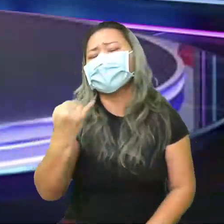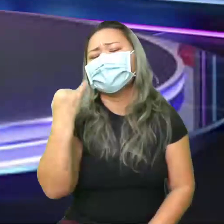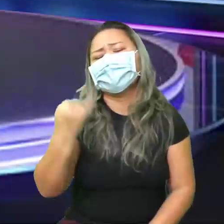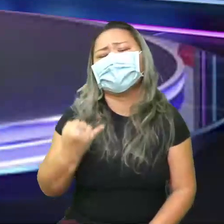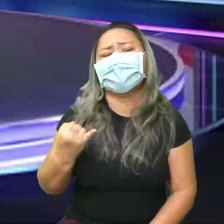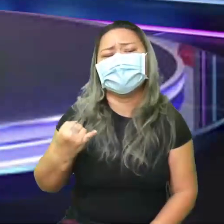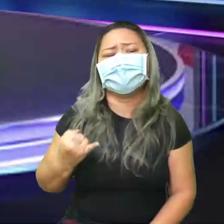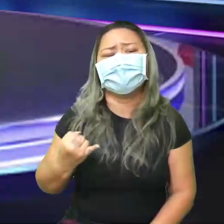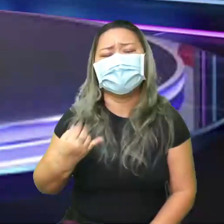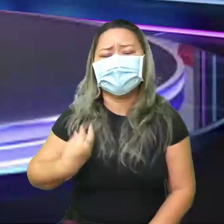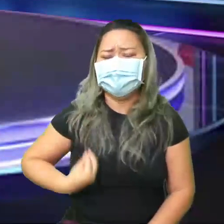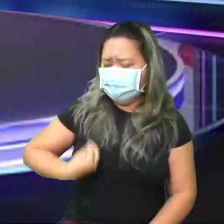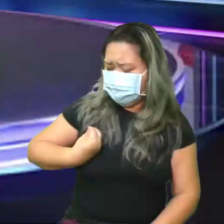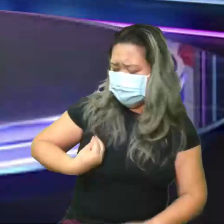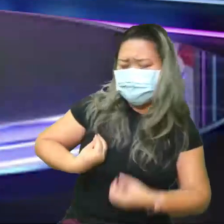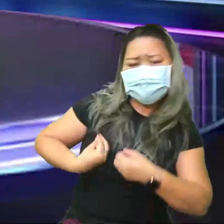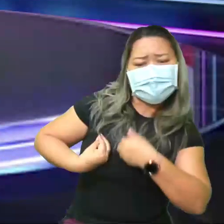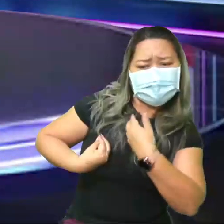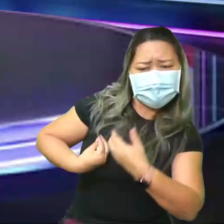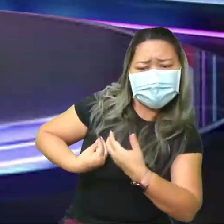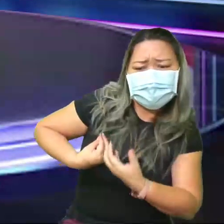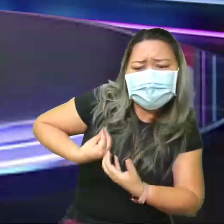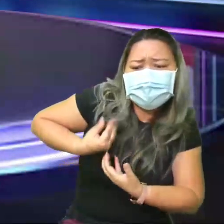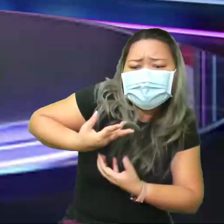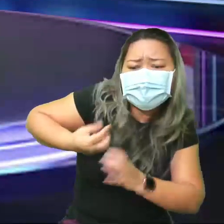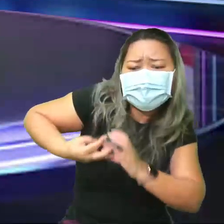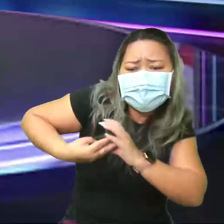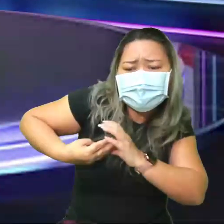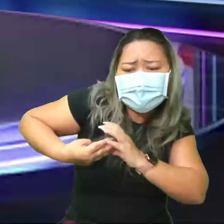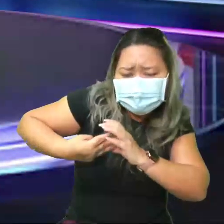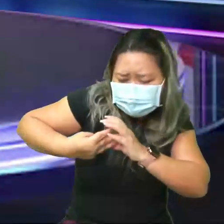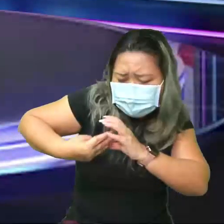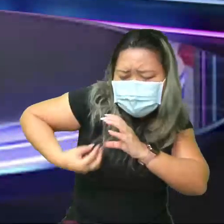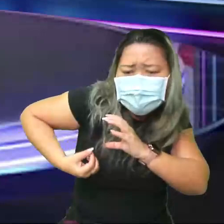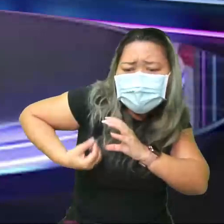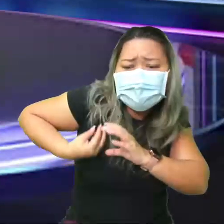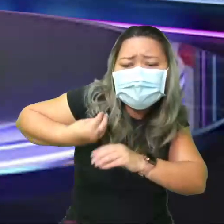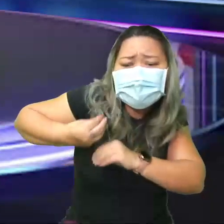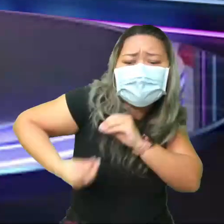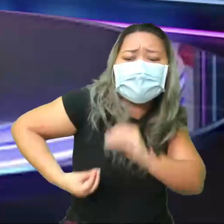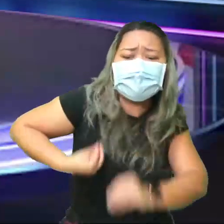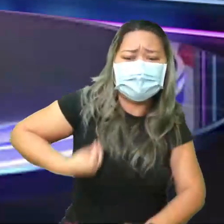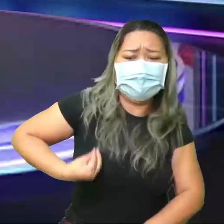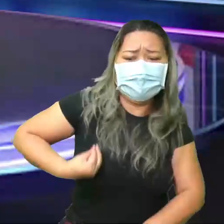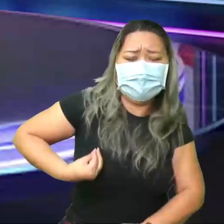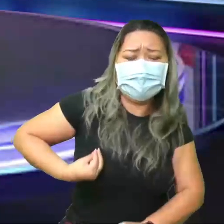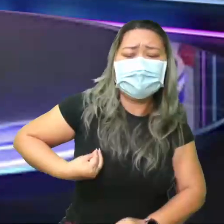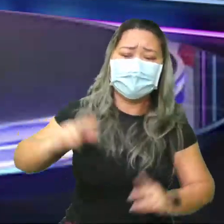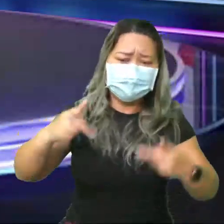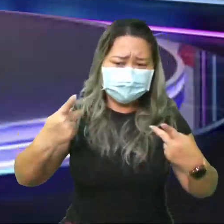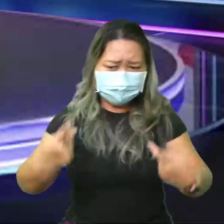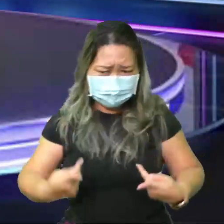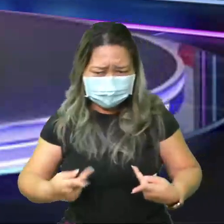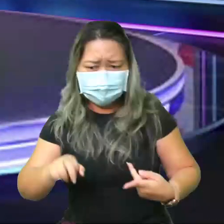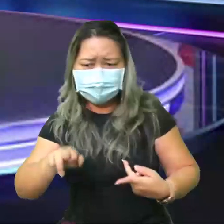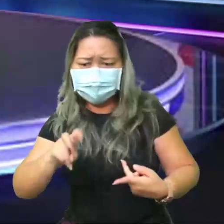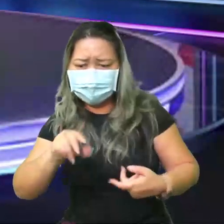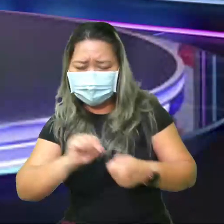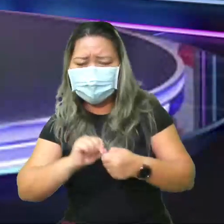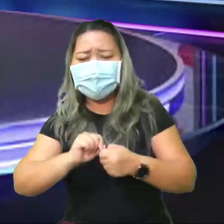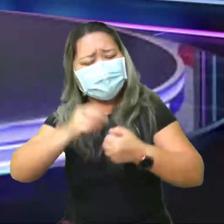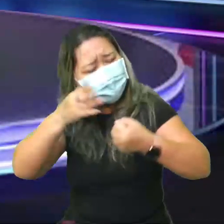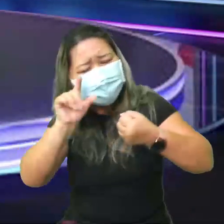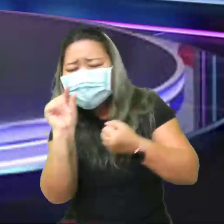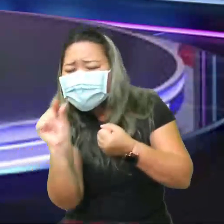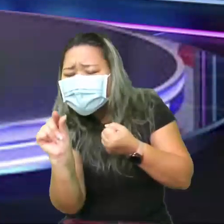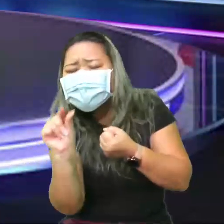são essenciais para esse funcionamento desse ser, tá? Para gerar energia para esse ser, tá bom? Seguindo a